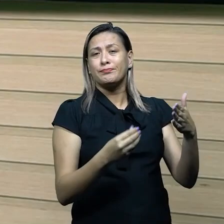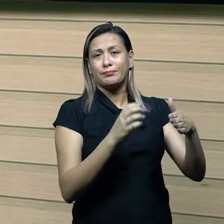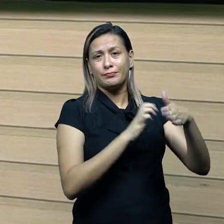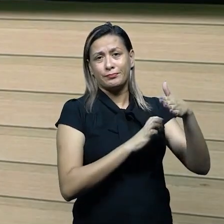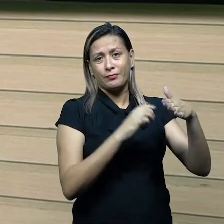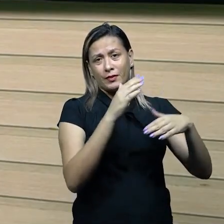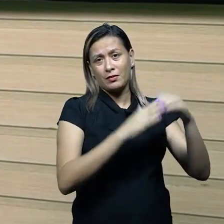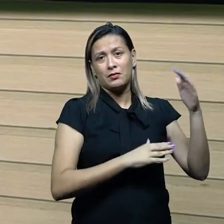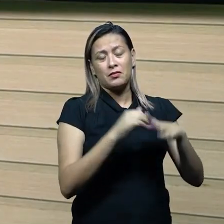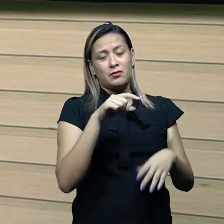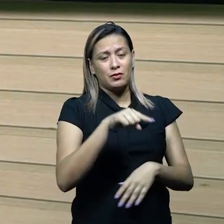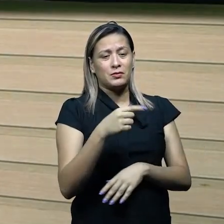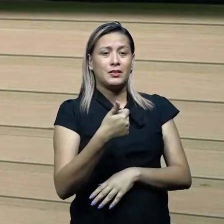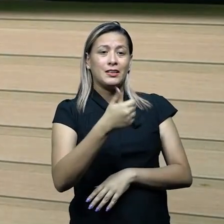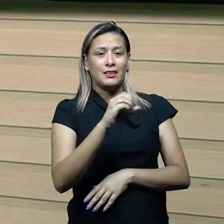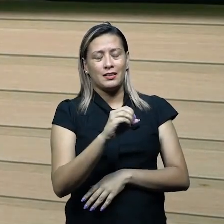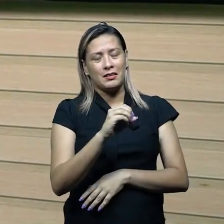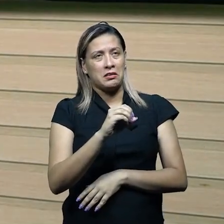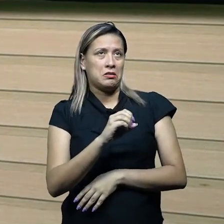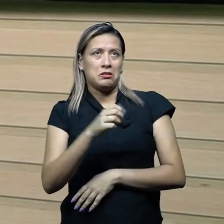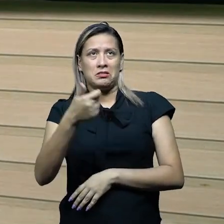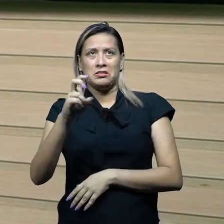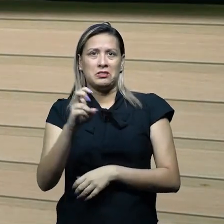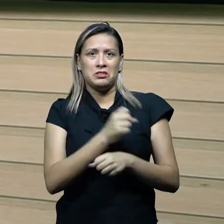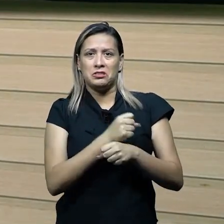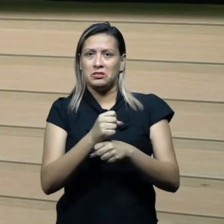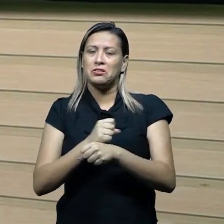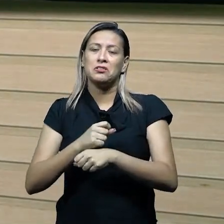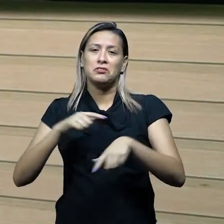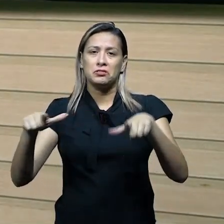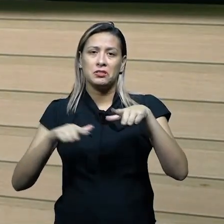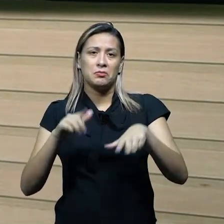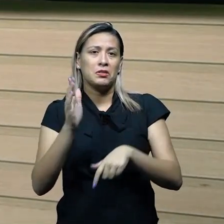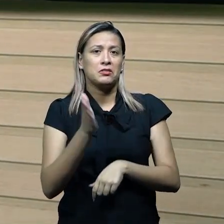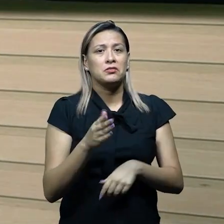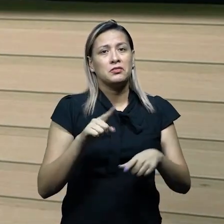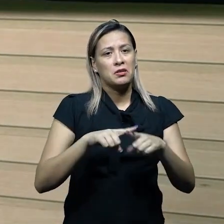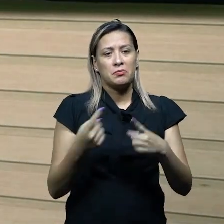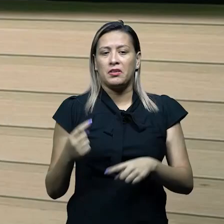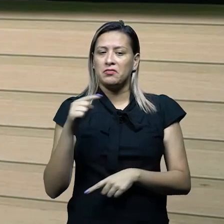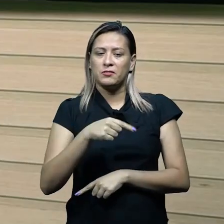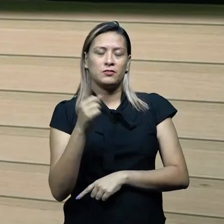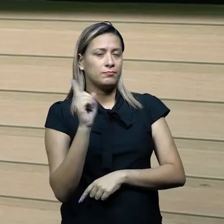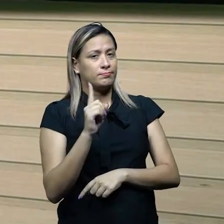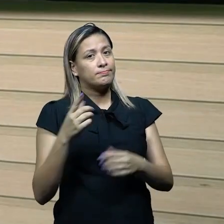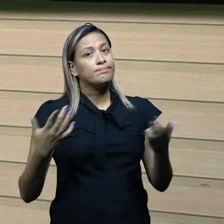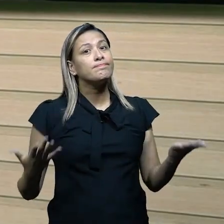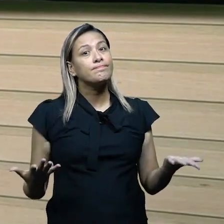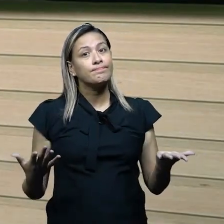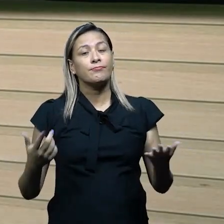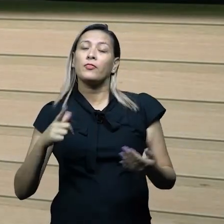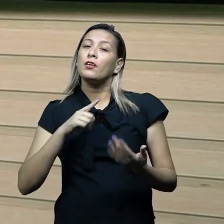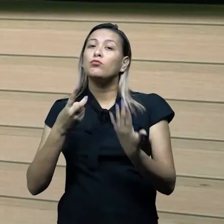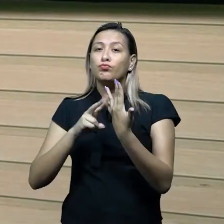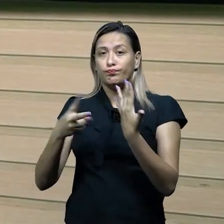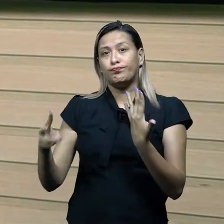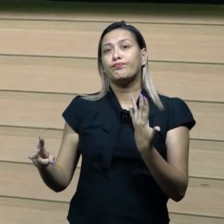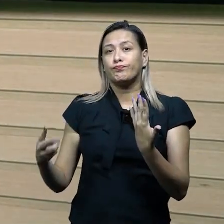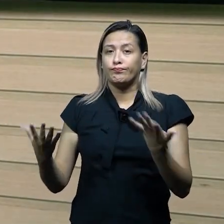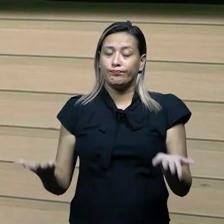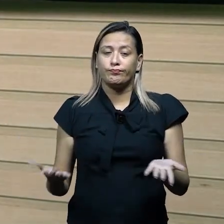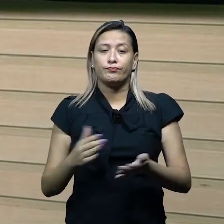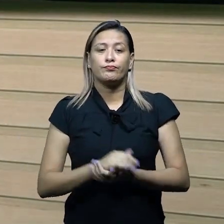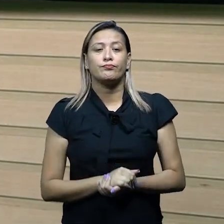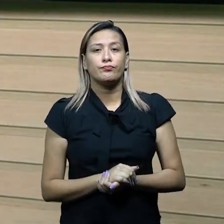serve, tu está aqui há 10, 15 anos na minha empresa, mas eu não quero que você seja promovido, eu vou contratar alguém de fora. Então, de antemão eu tenho essa